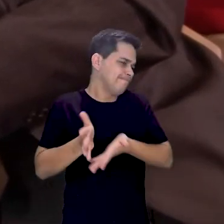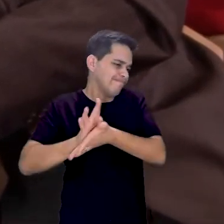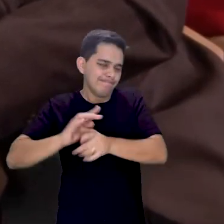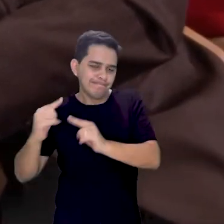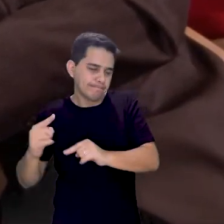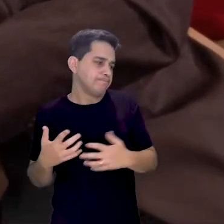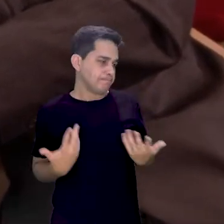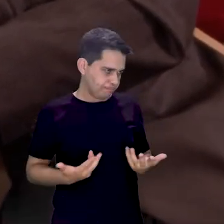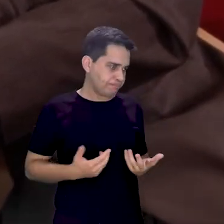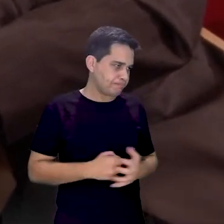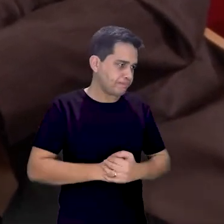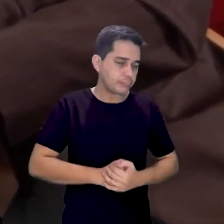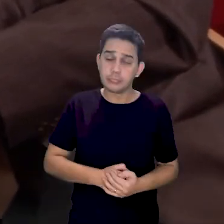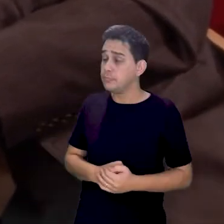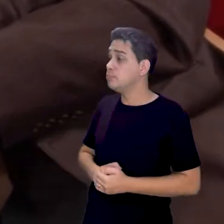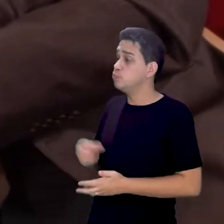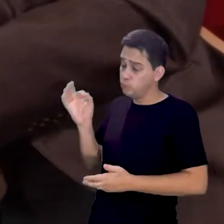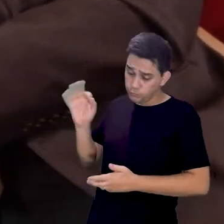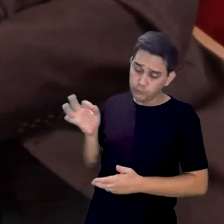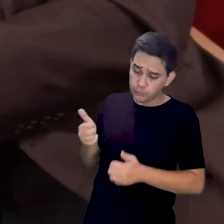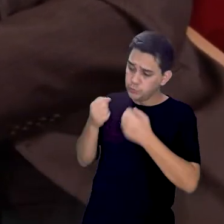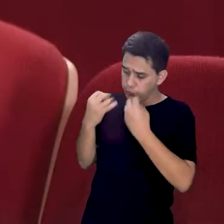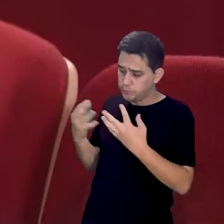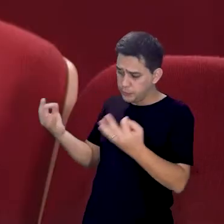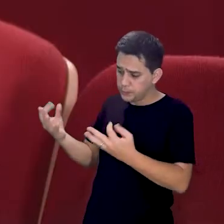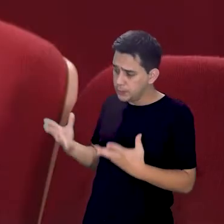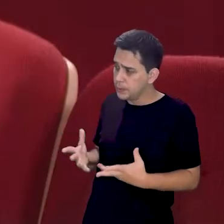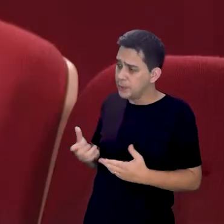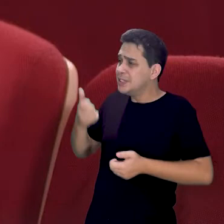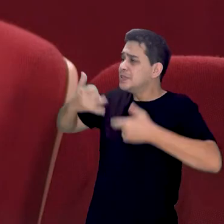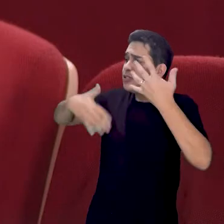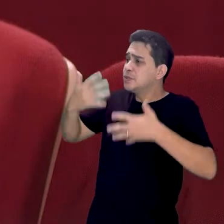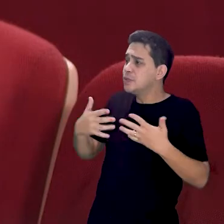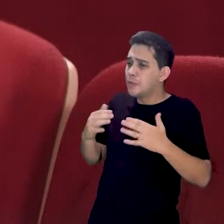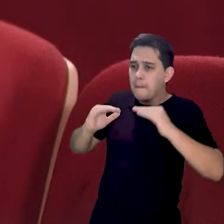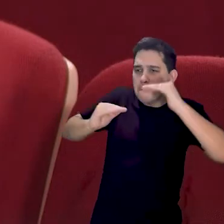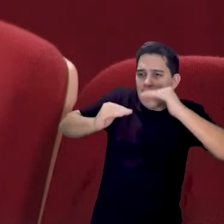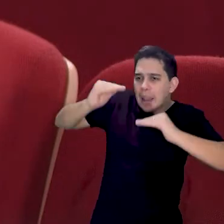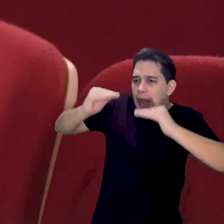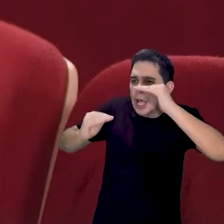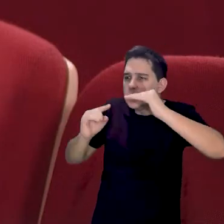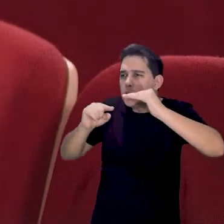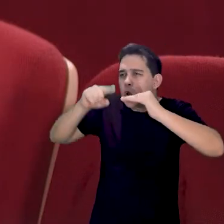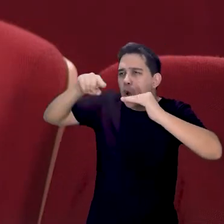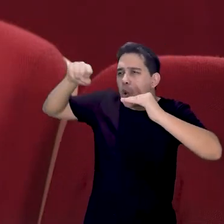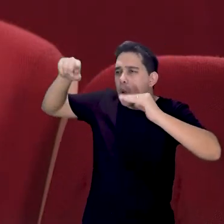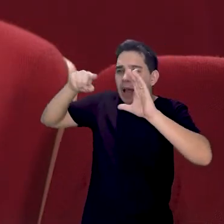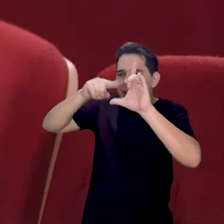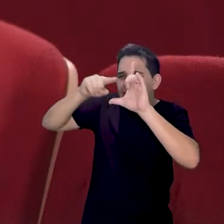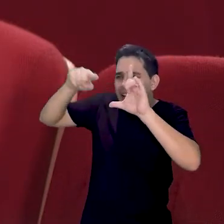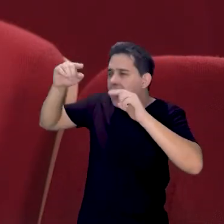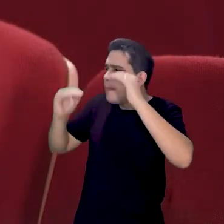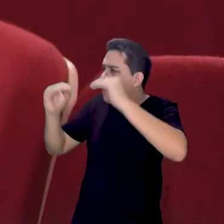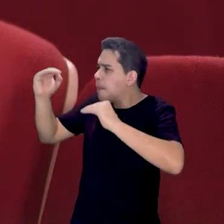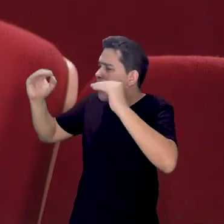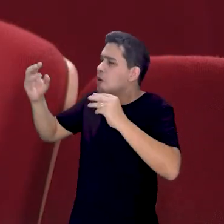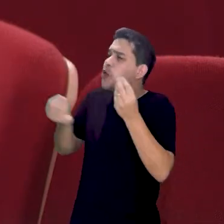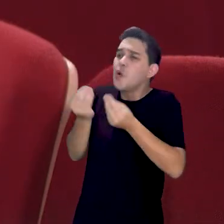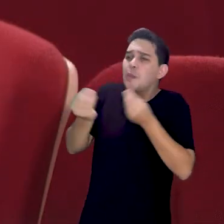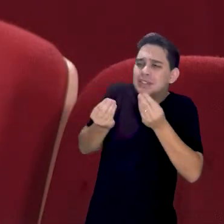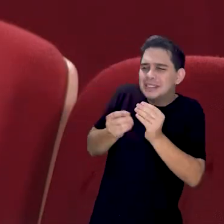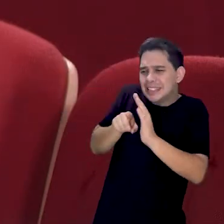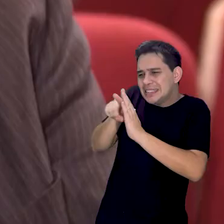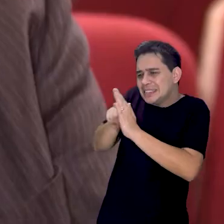os balanços estatísticos, né? Como que eles podem contribuir para um melhor entendimento das demandas e necessidades da